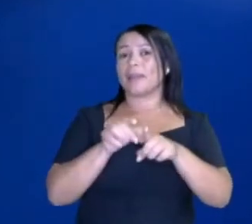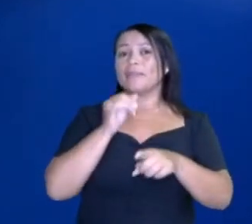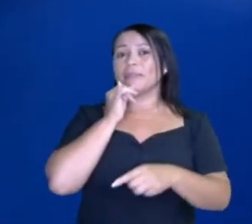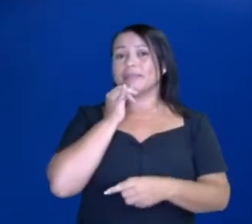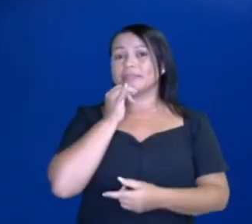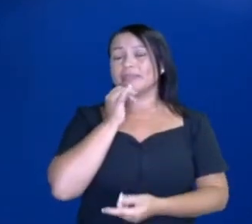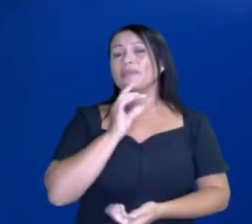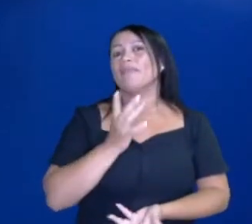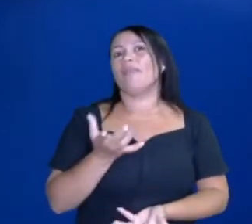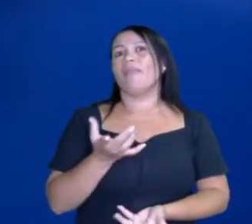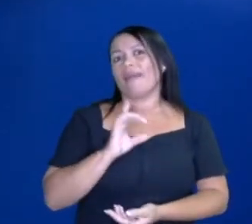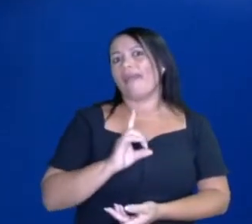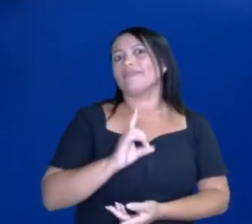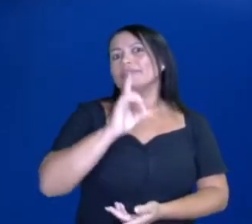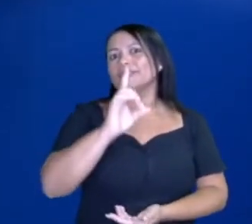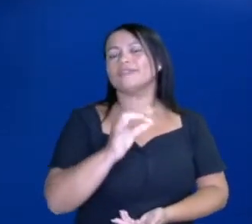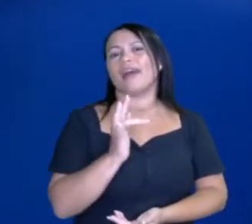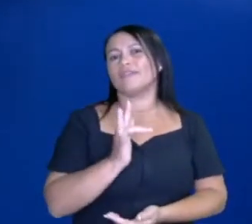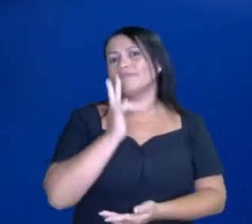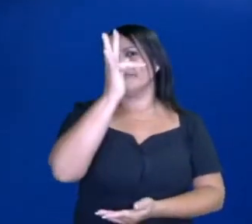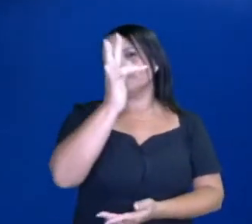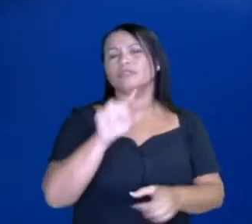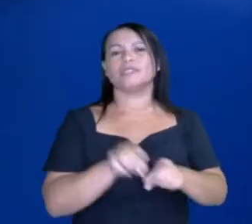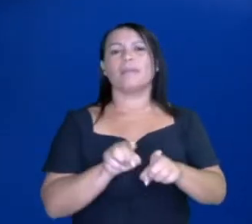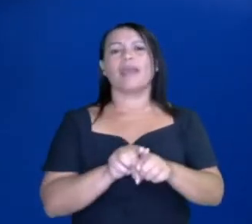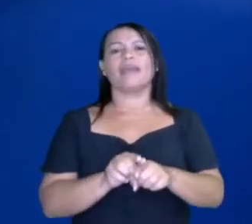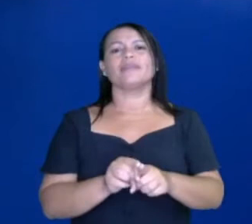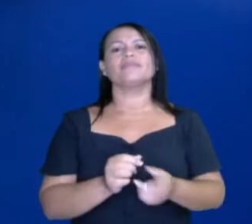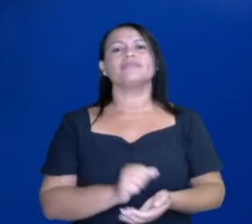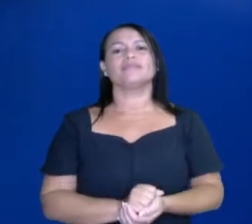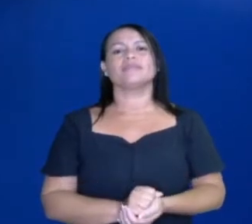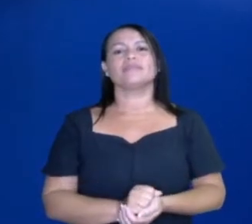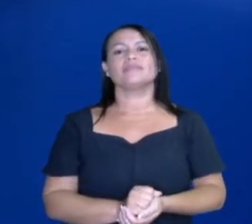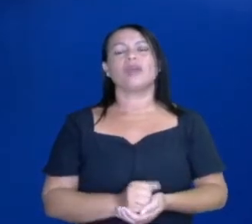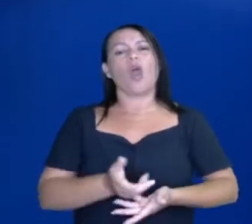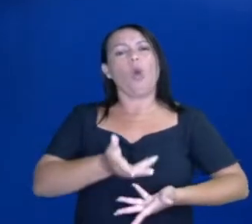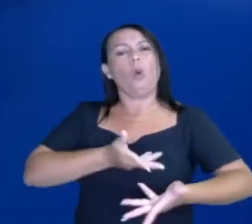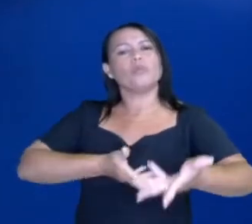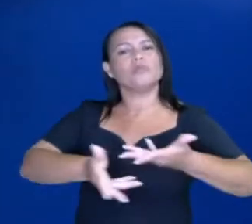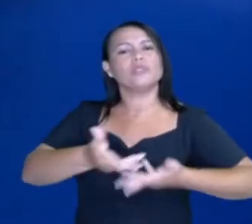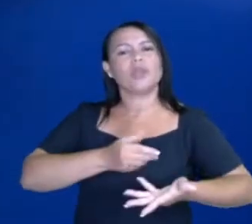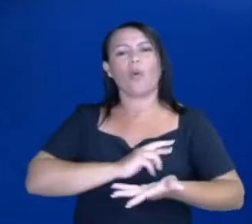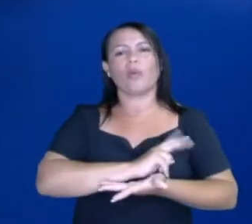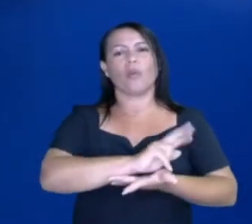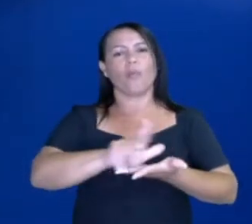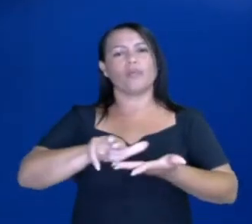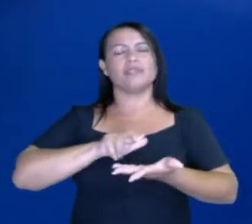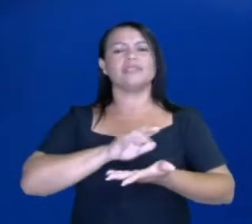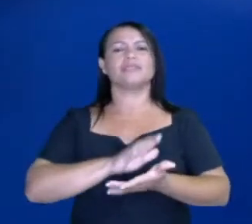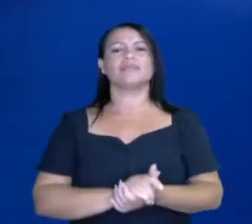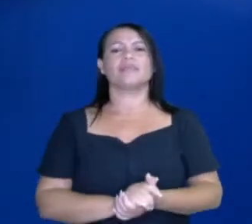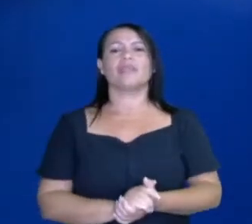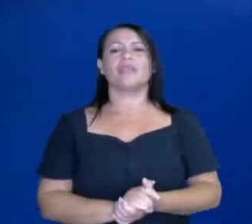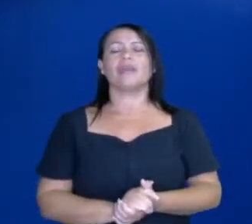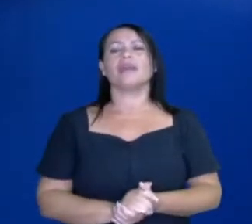destinado, destinar, contribution, contribuição e outras. E